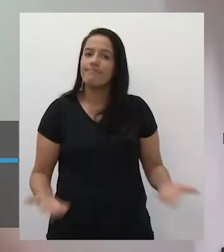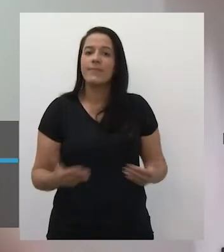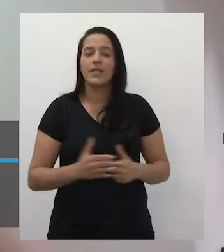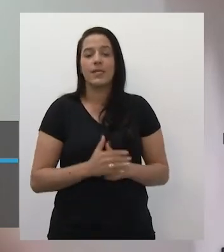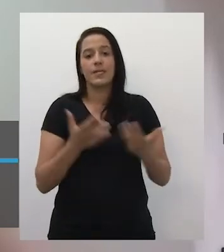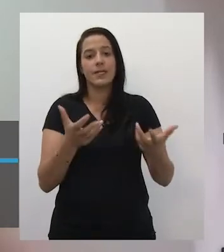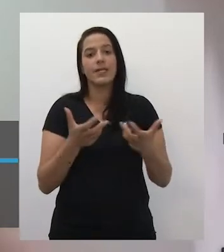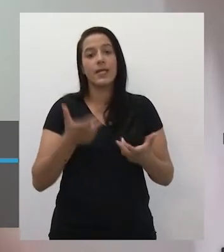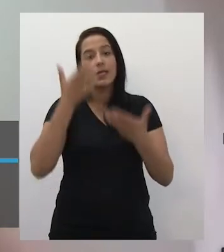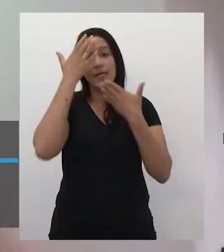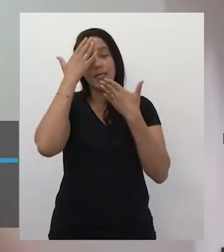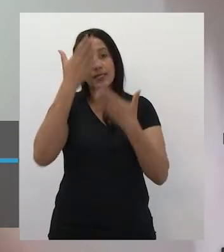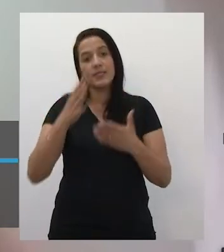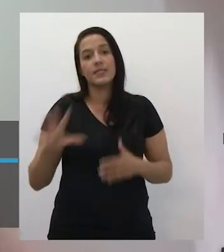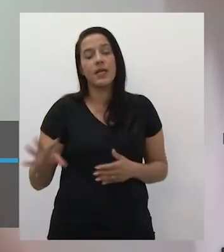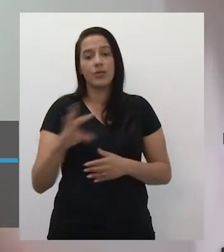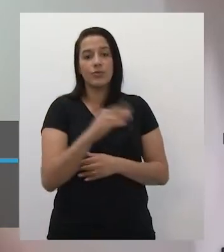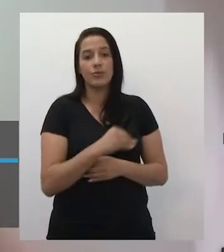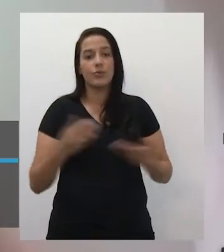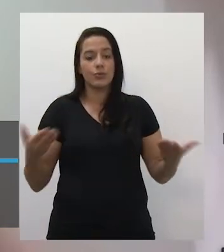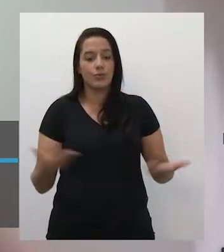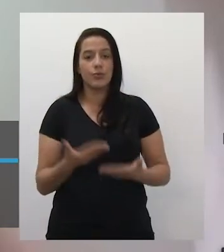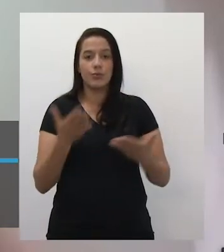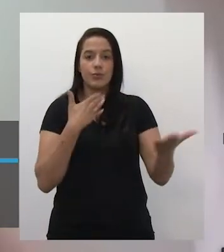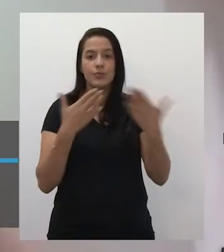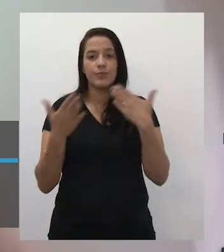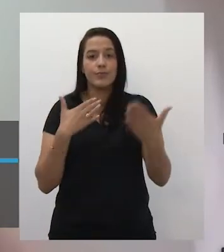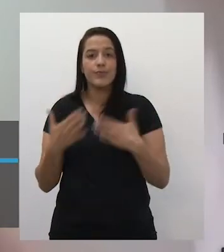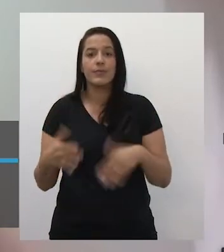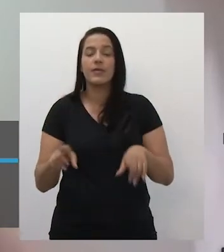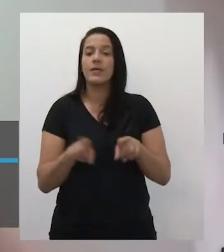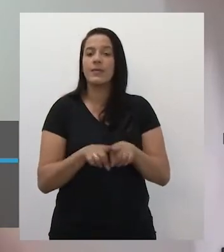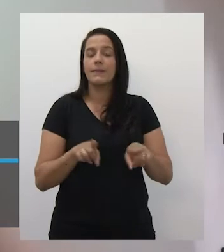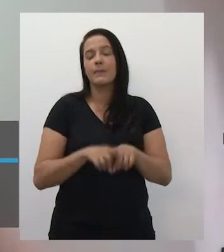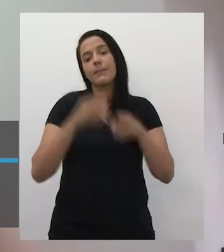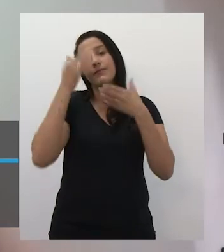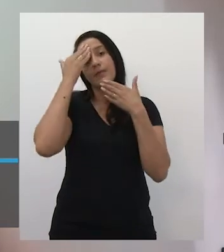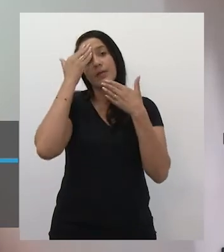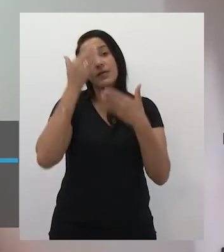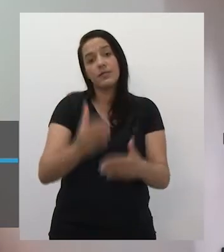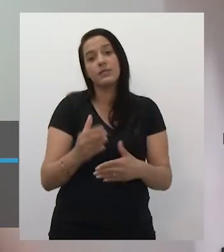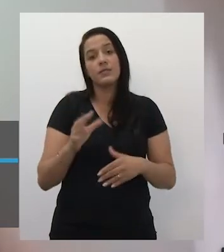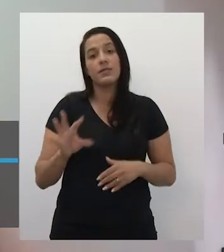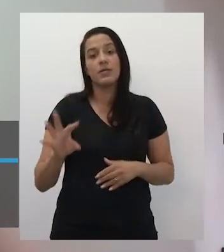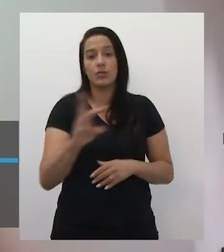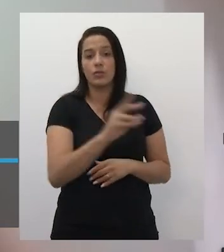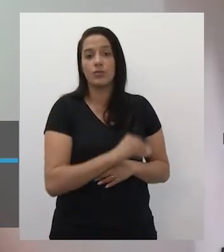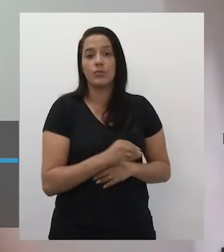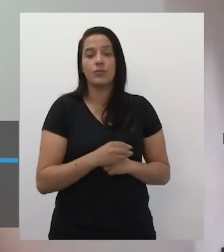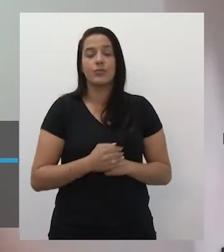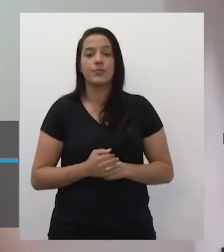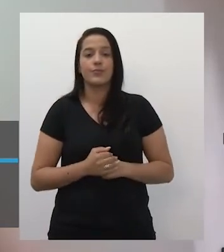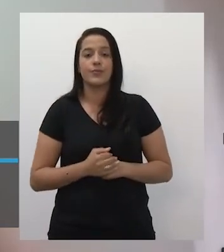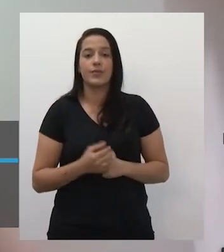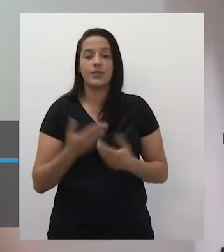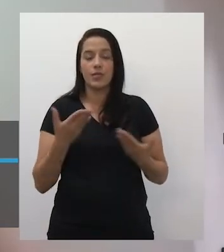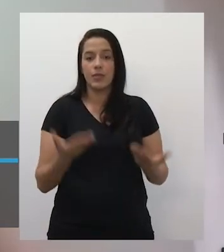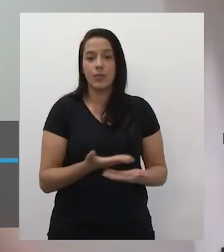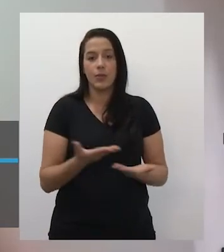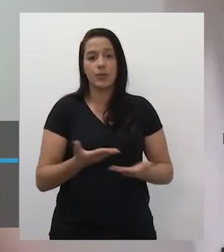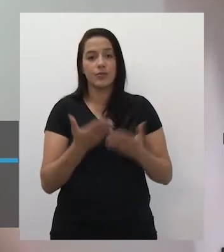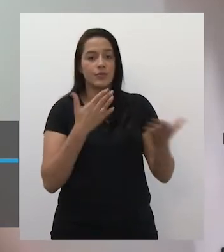sobre o que deu certo, o que não dei, os aprendizados que eu tive com erros e acertos. Reflito também sobre os pontos